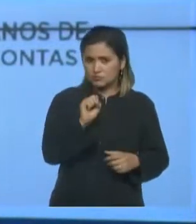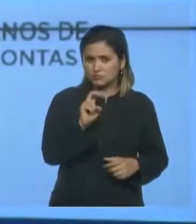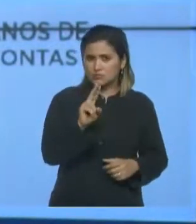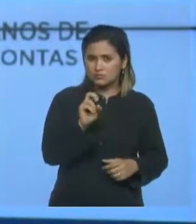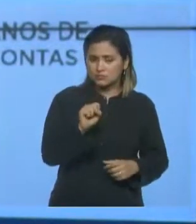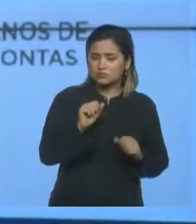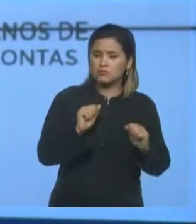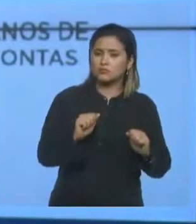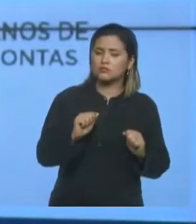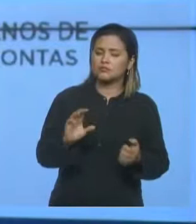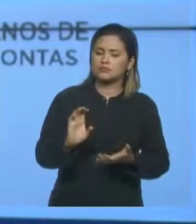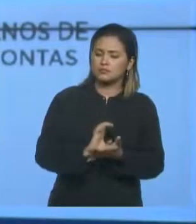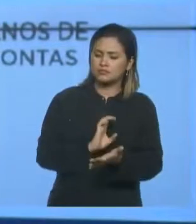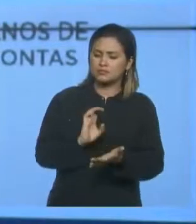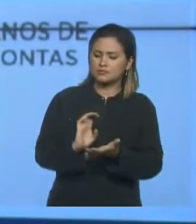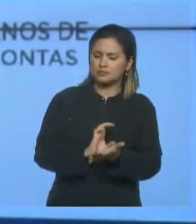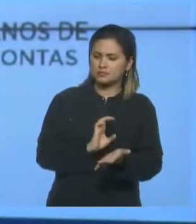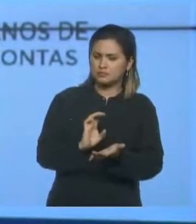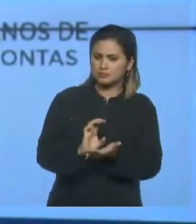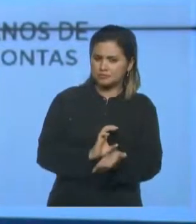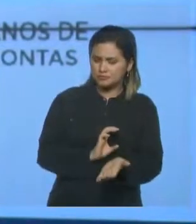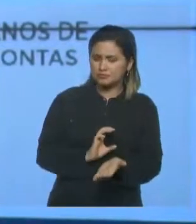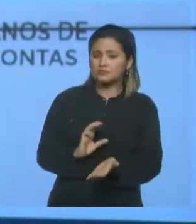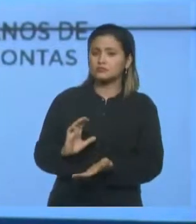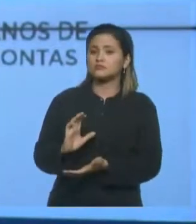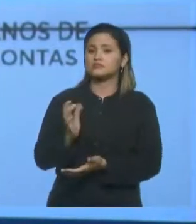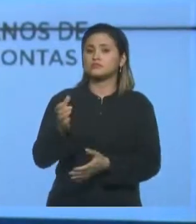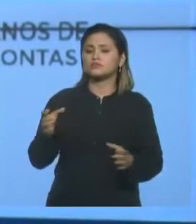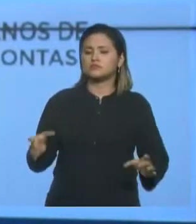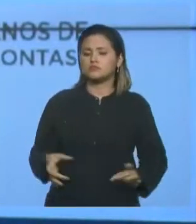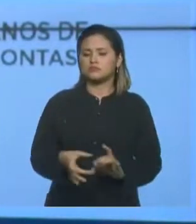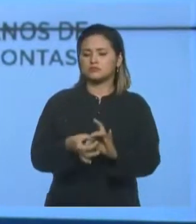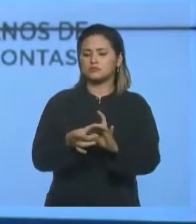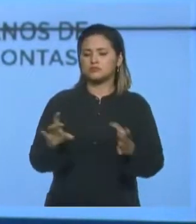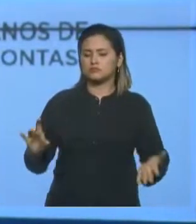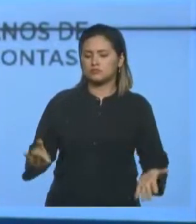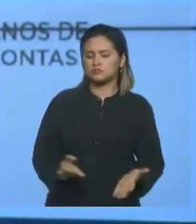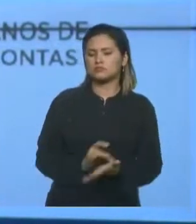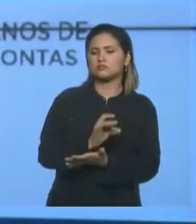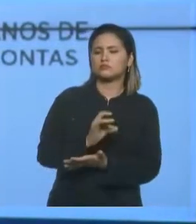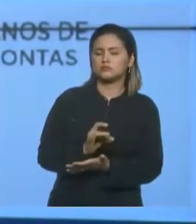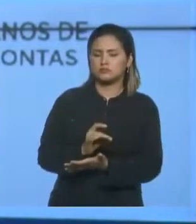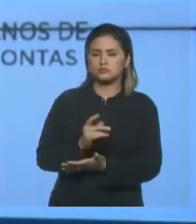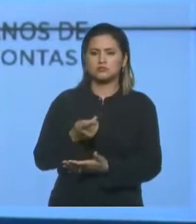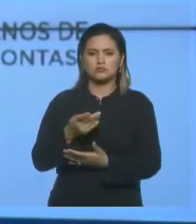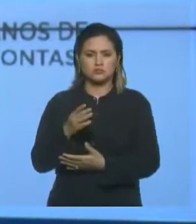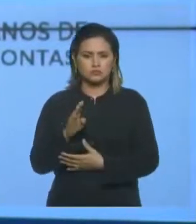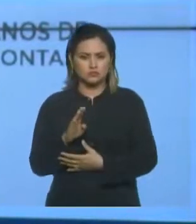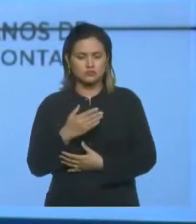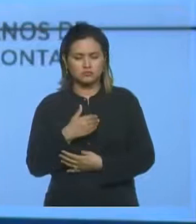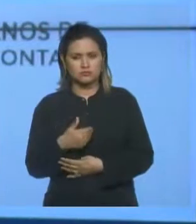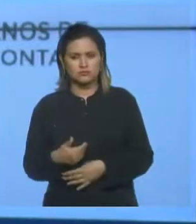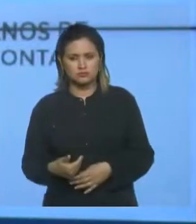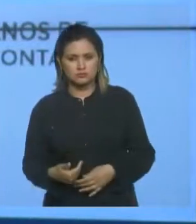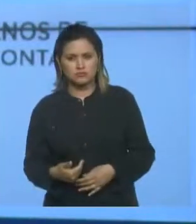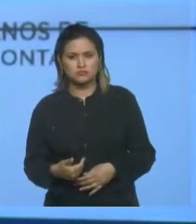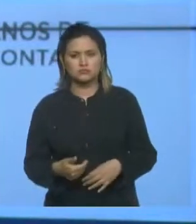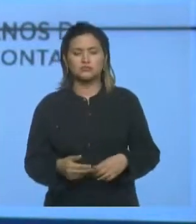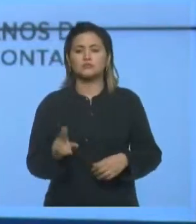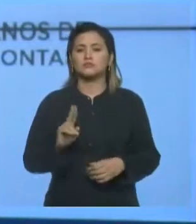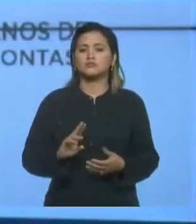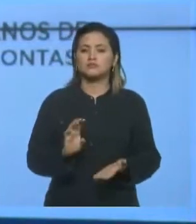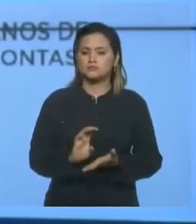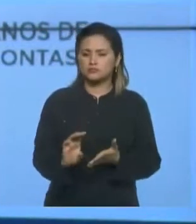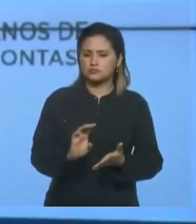receber recursos do fundo, mediante realização de convênios e contratos com o poder público, isso com a própria provisão dos recursos